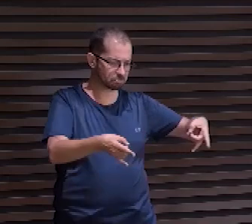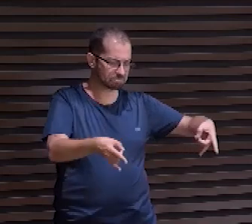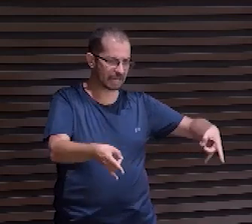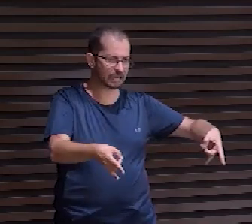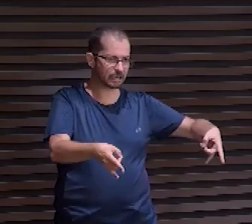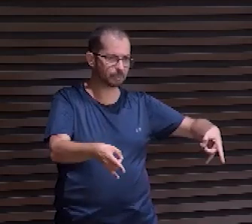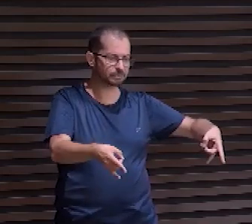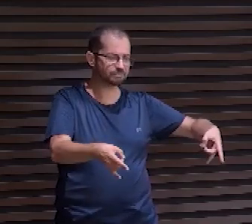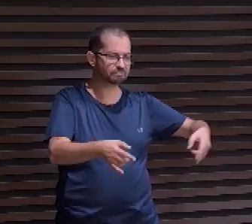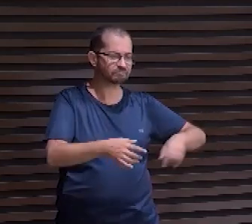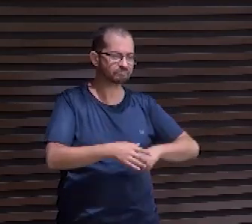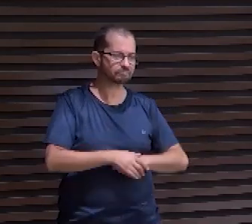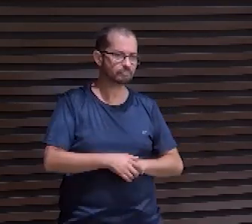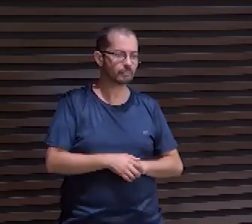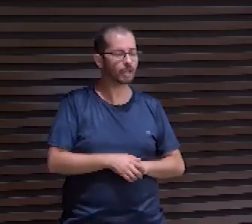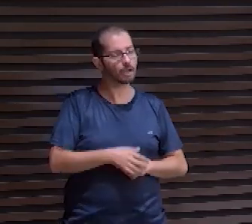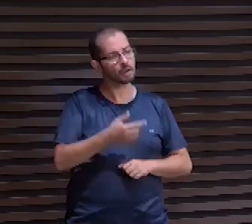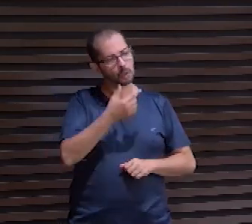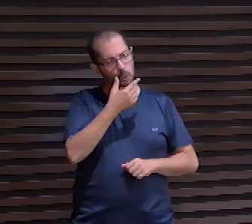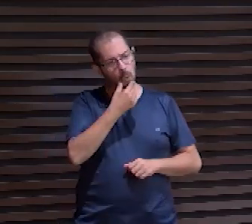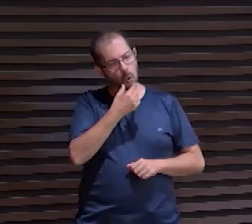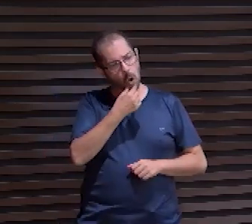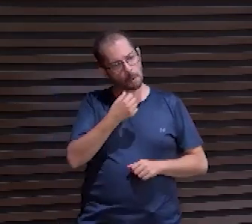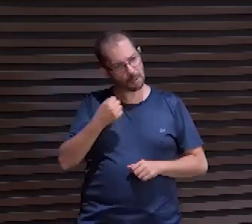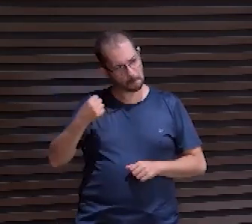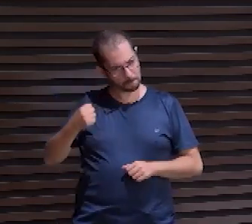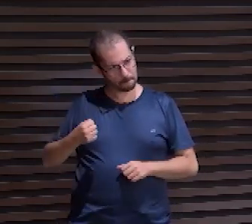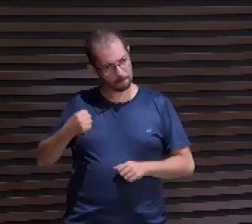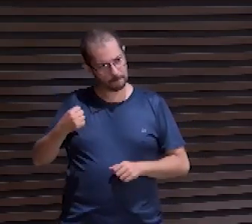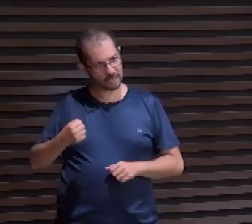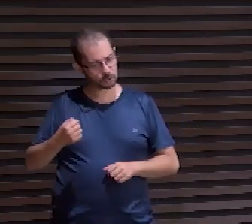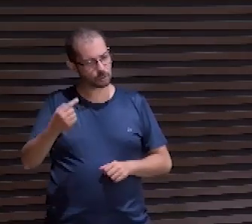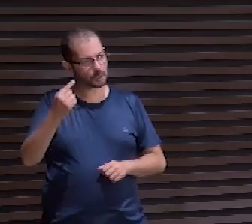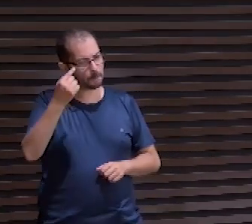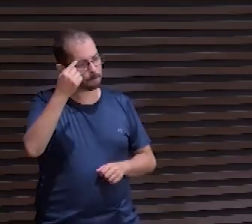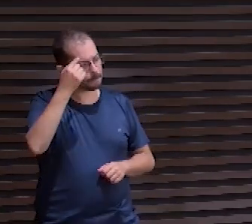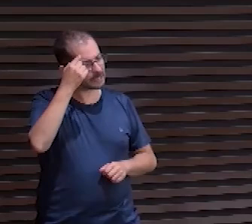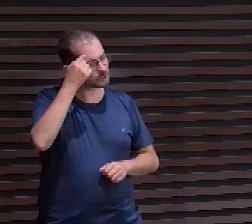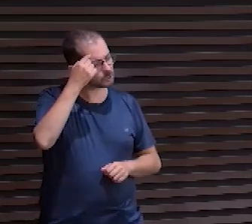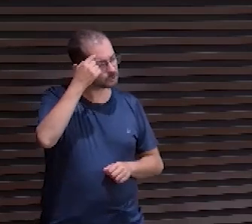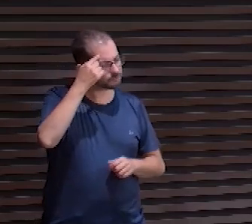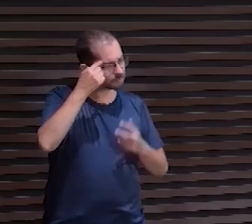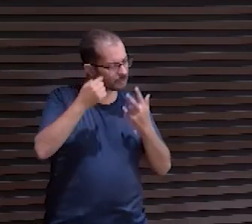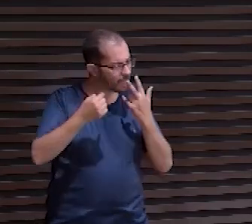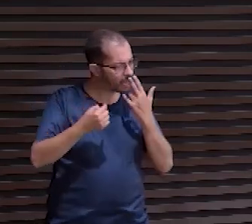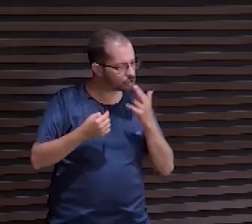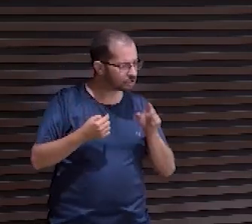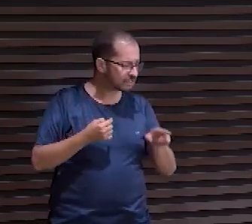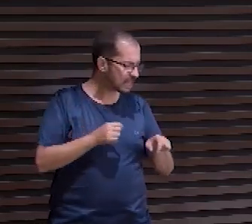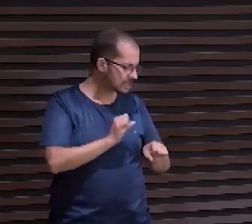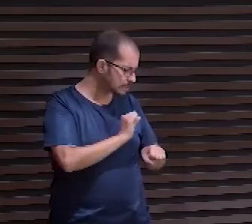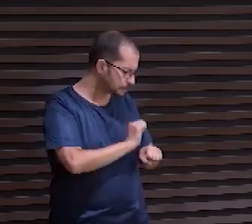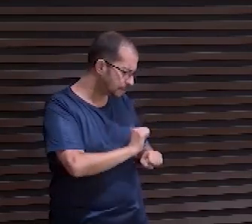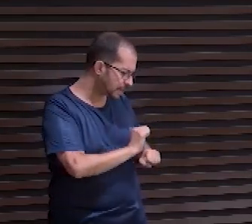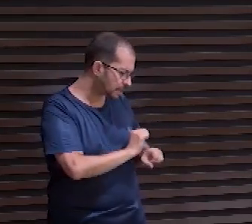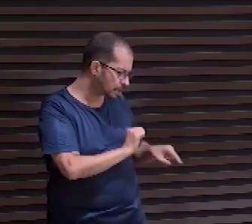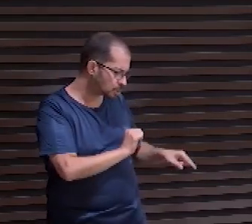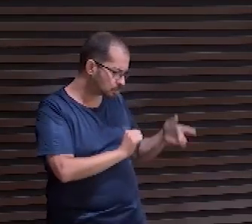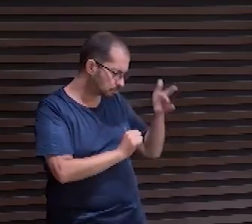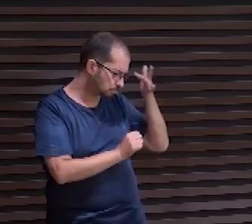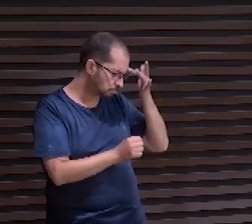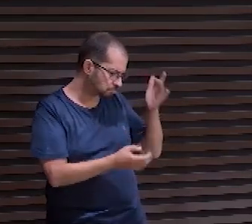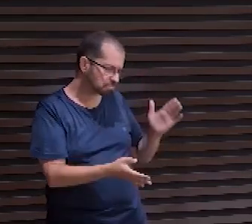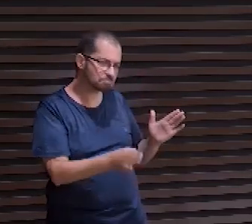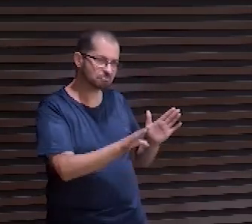que levou o pastor a pensar que o homem estivesse aguardando por sua chegada.